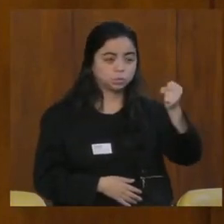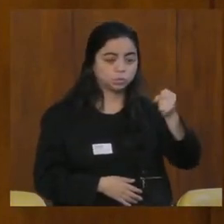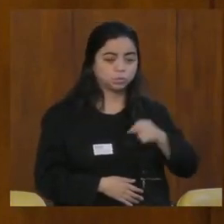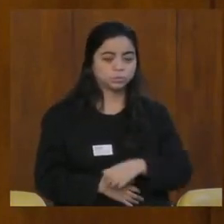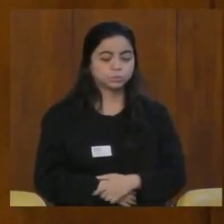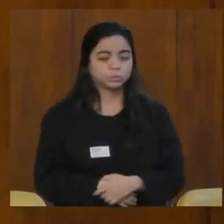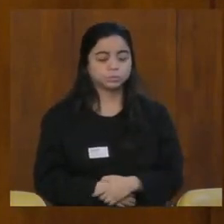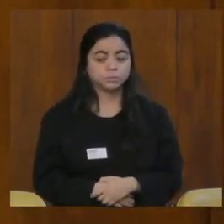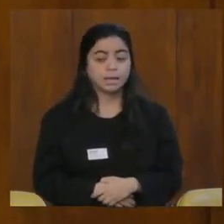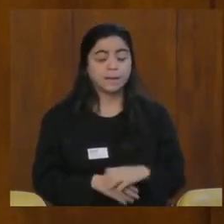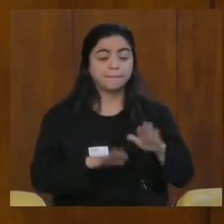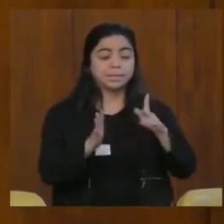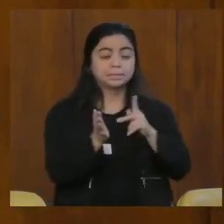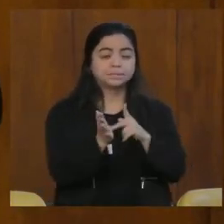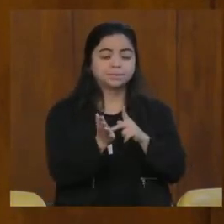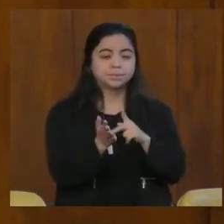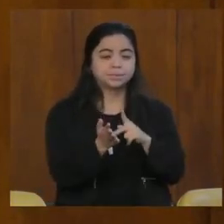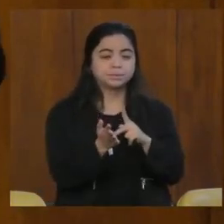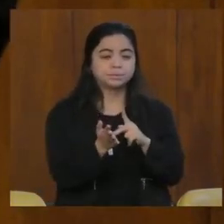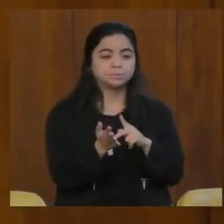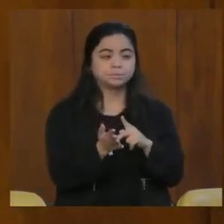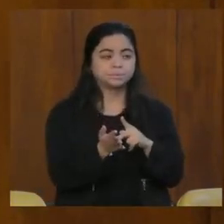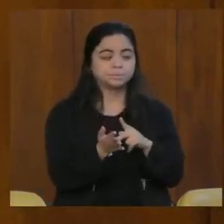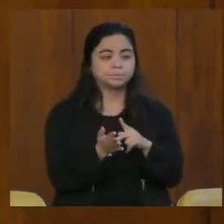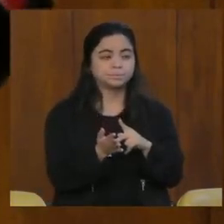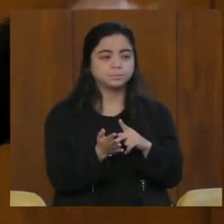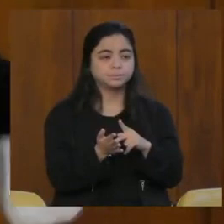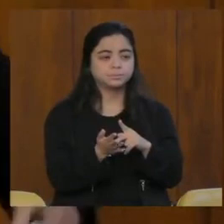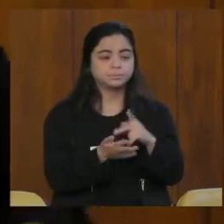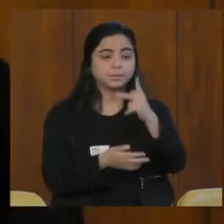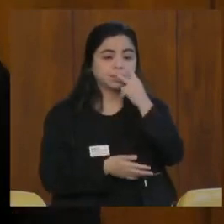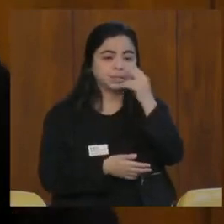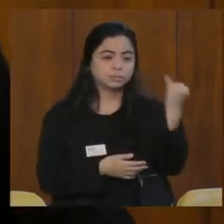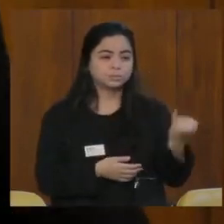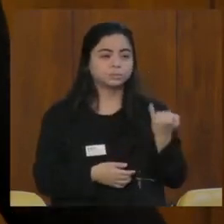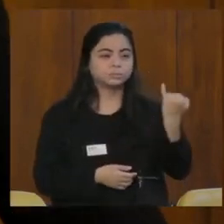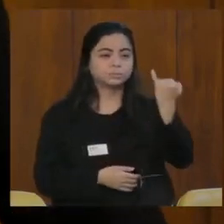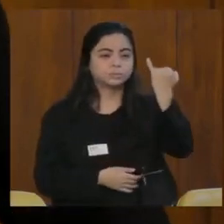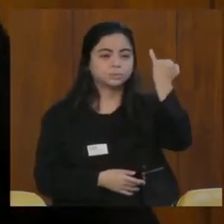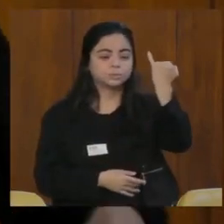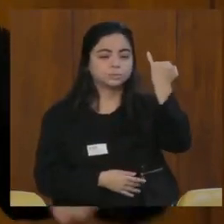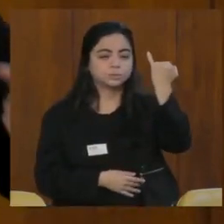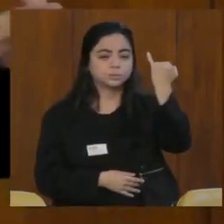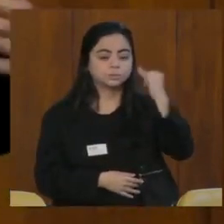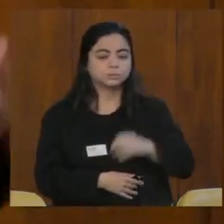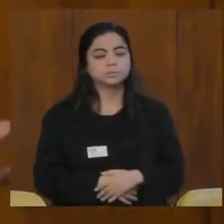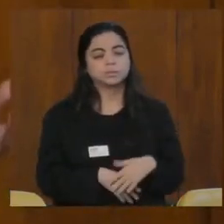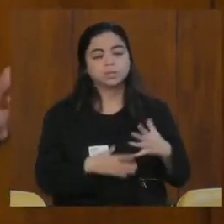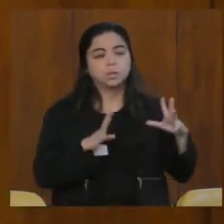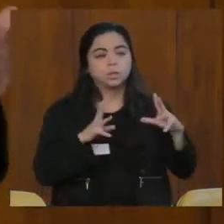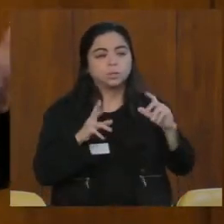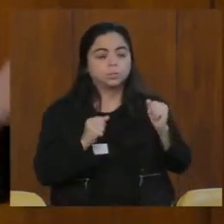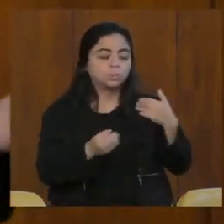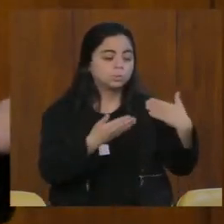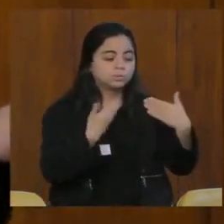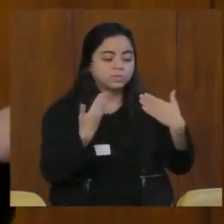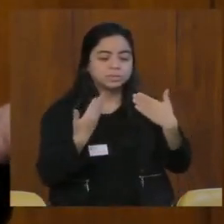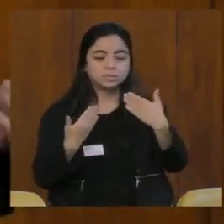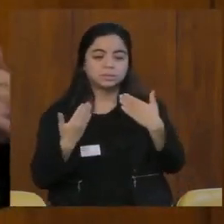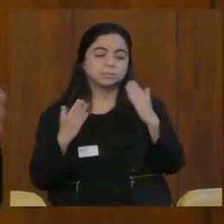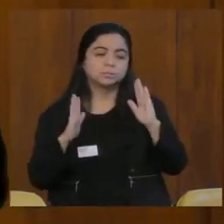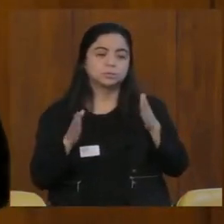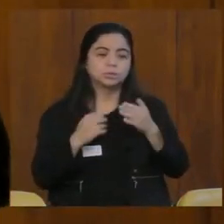esqueci. Na realidade, eu acho importante, com tudo que a gente já conversou e viu até